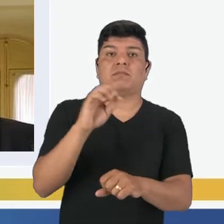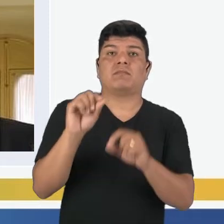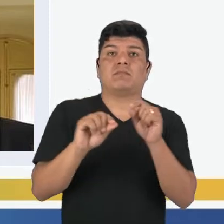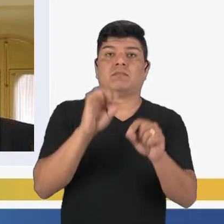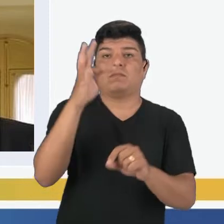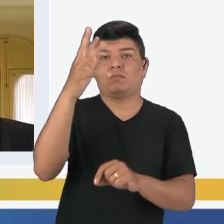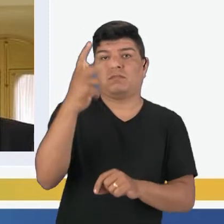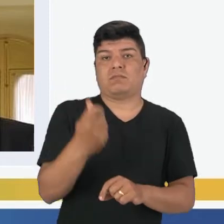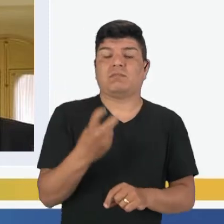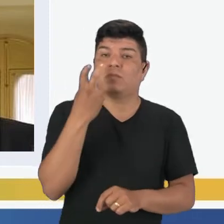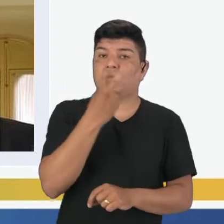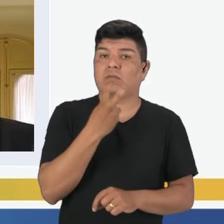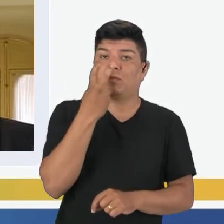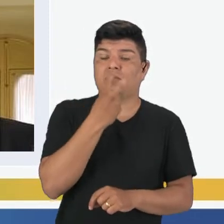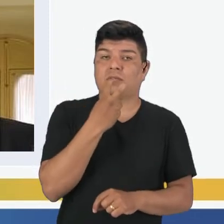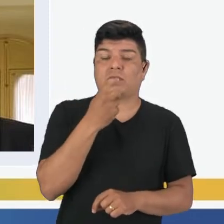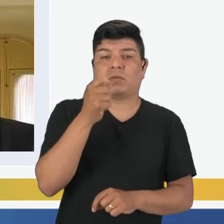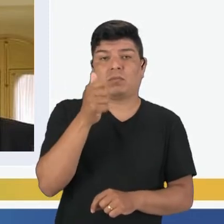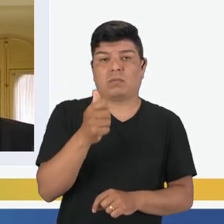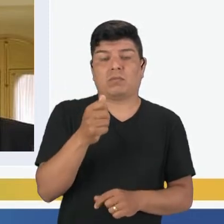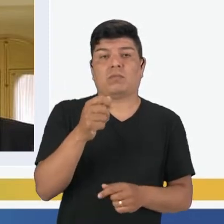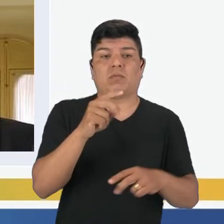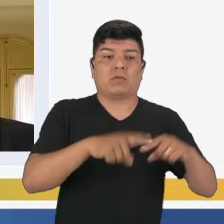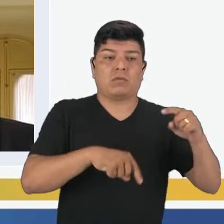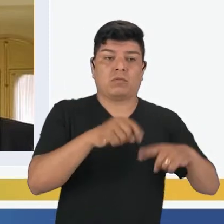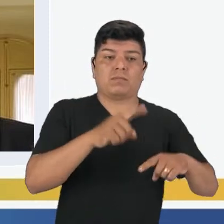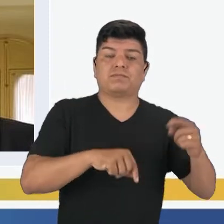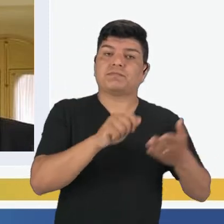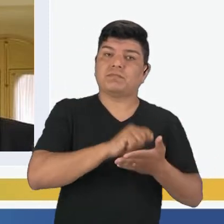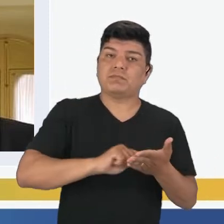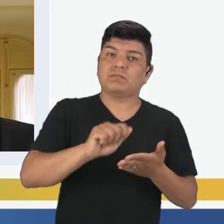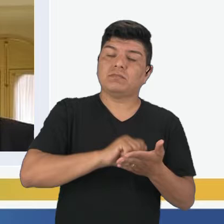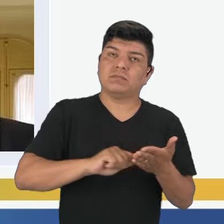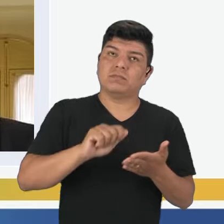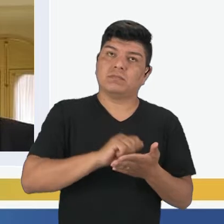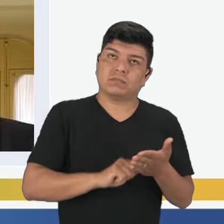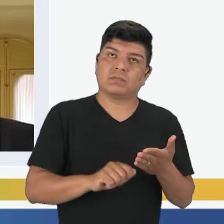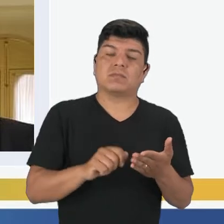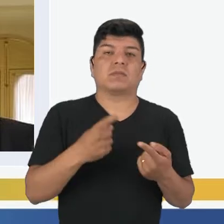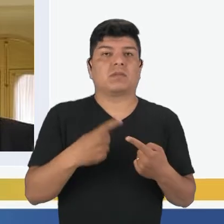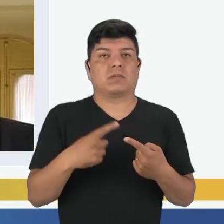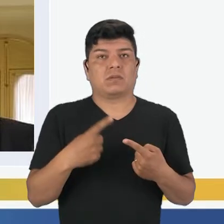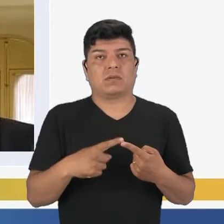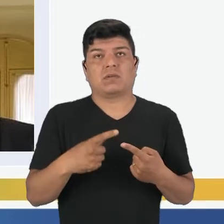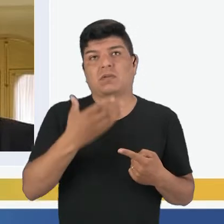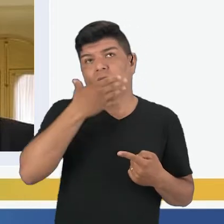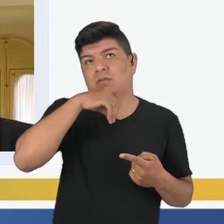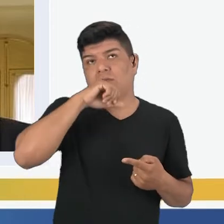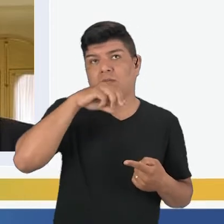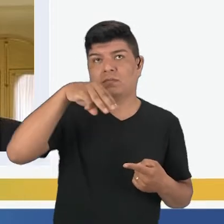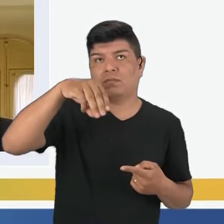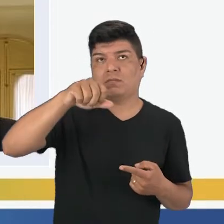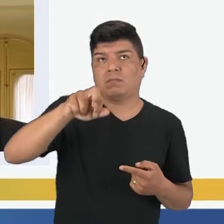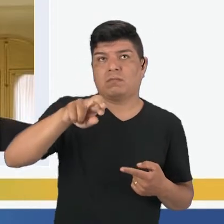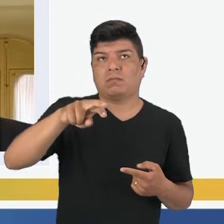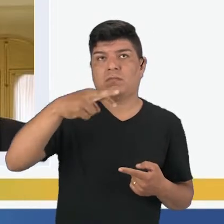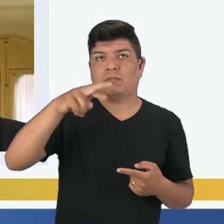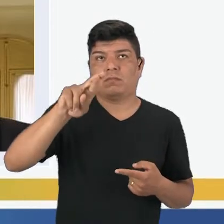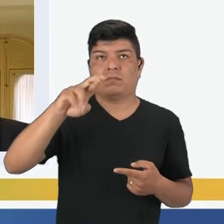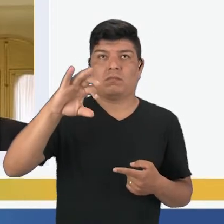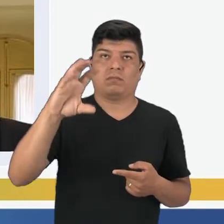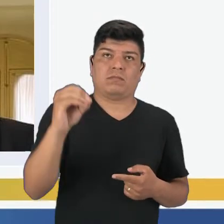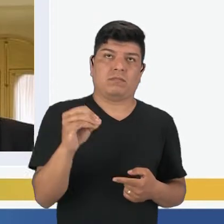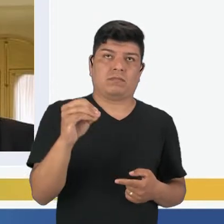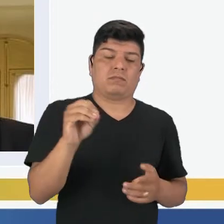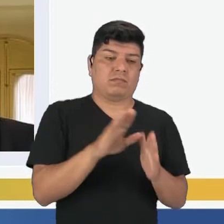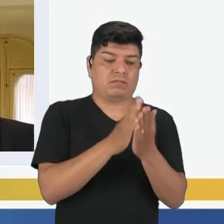são de tradição oral, então há pouco material escrito. Havia, né? Porque o Pai Márcio de Jagum tem publicado